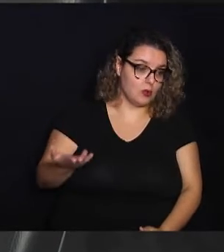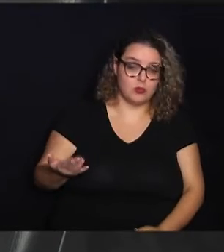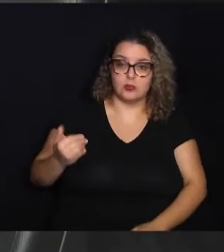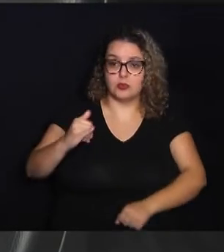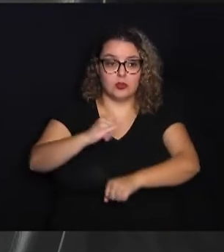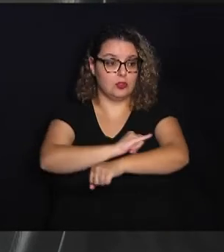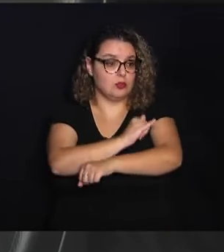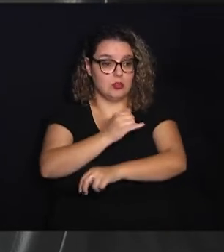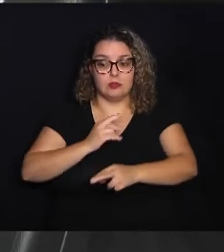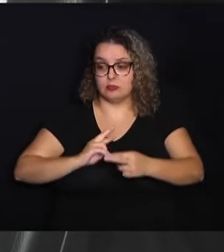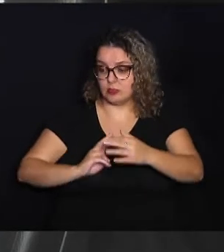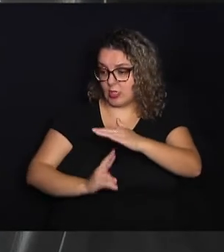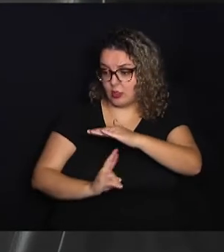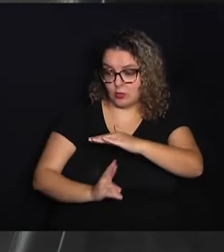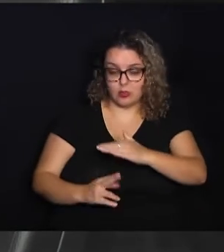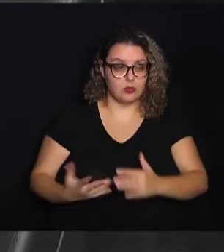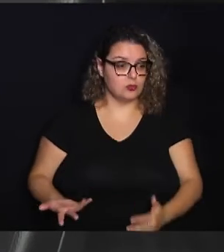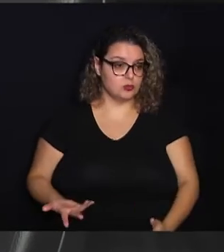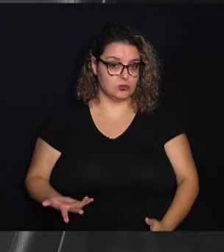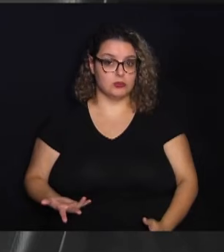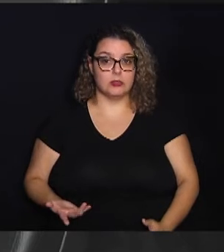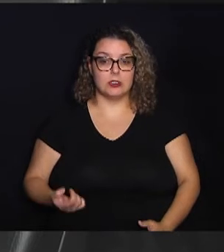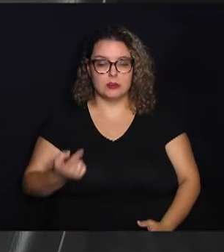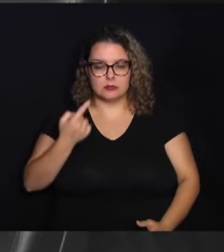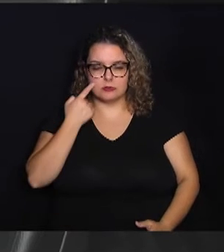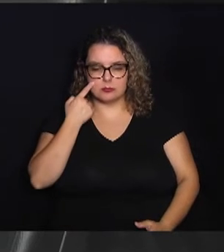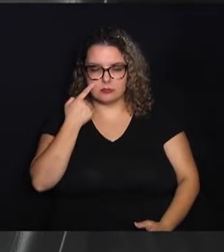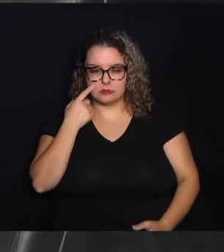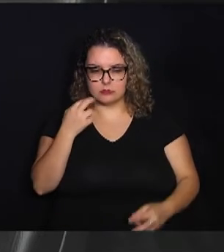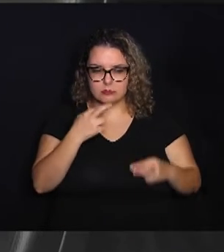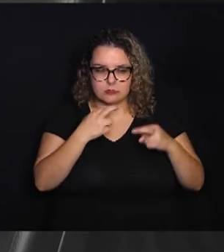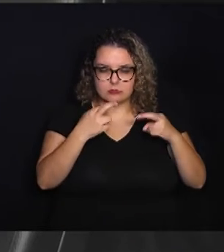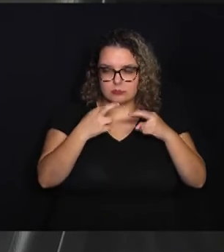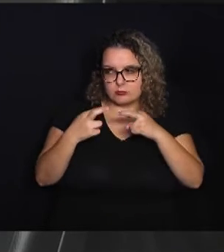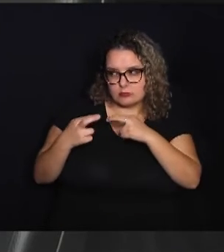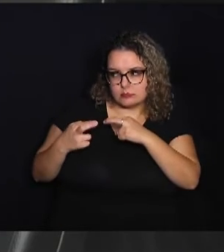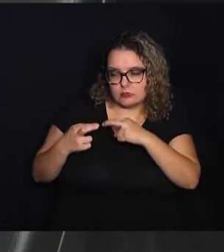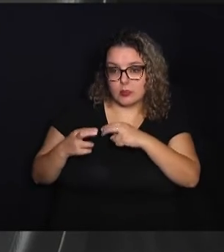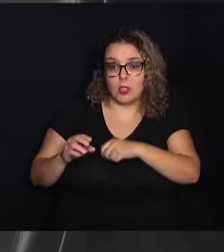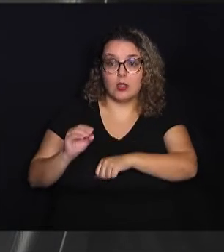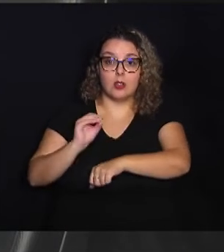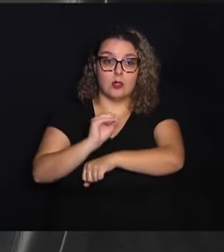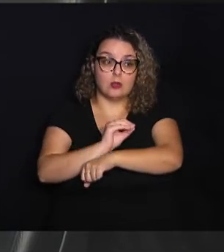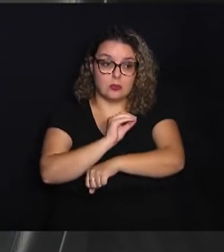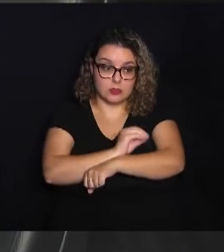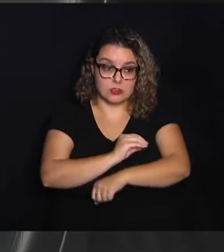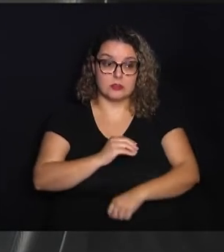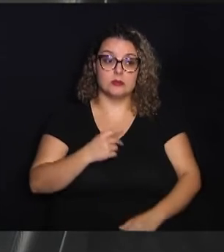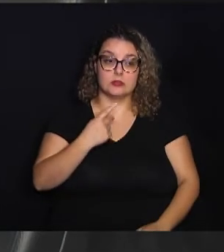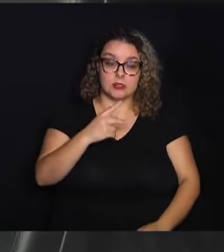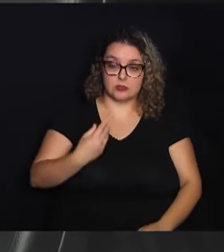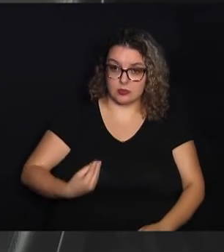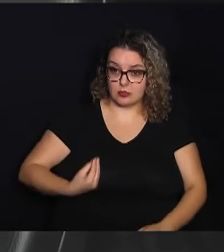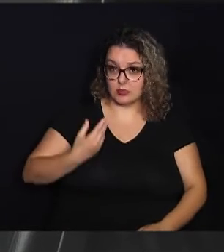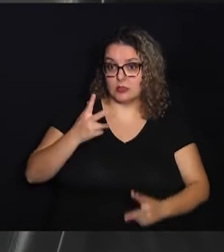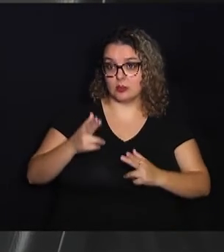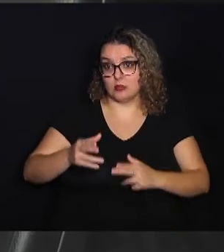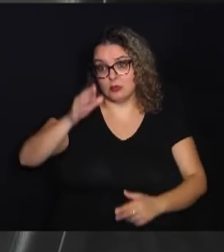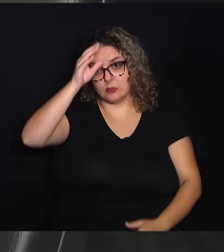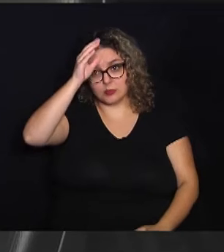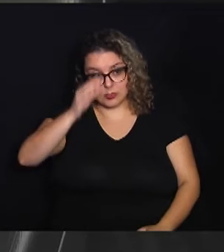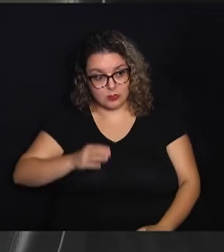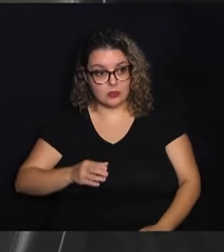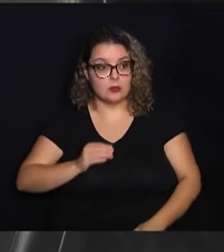está na rodoviária. Ele está lá observando, preservando a sua integridade como cidadão, né, cuidando